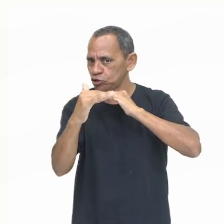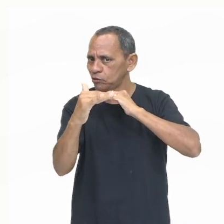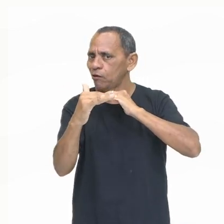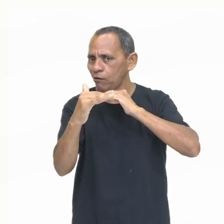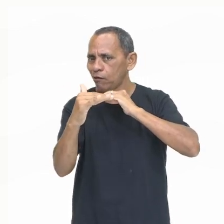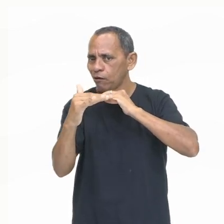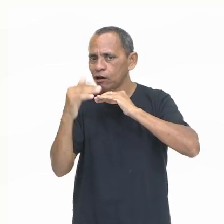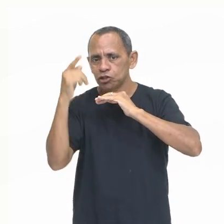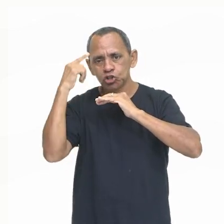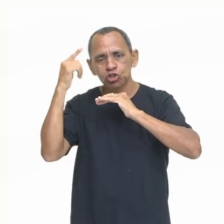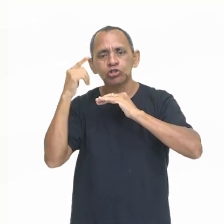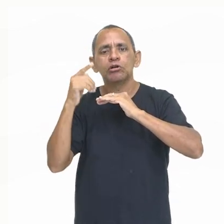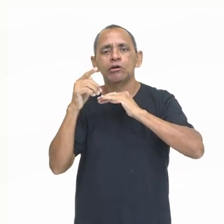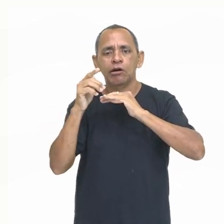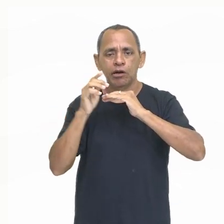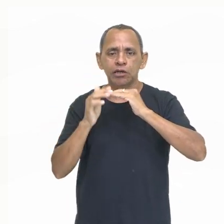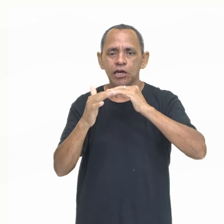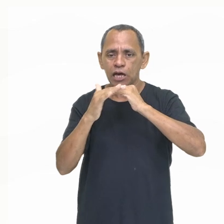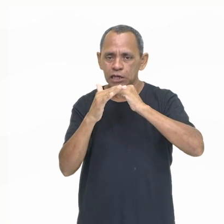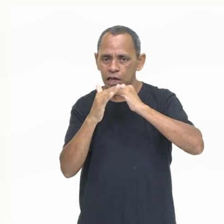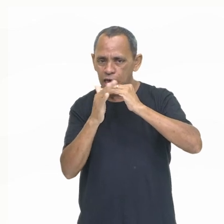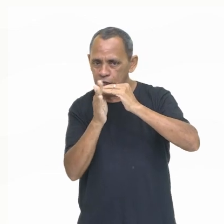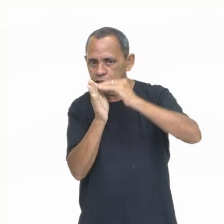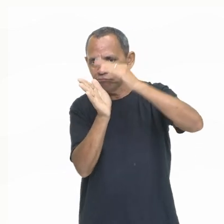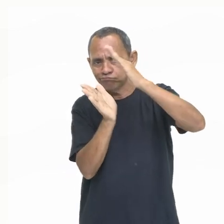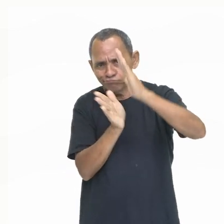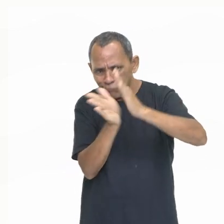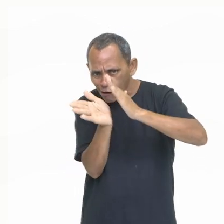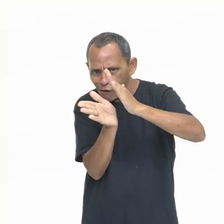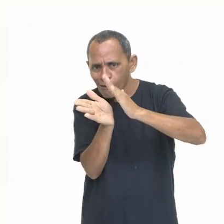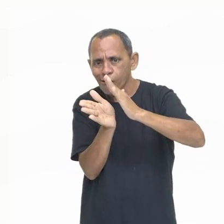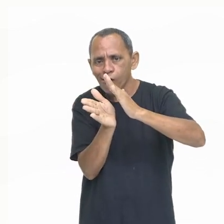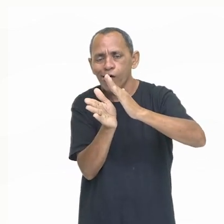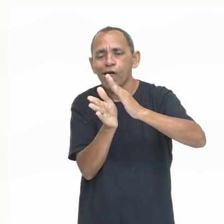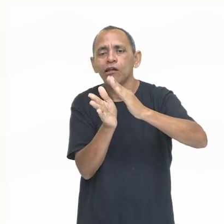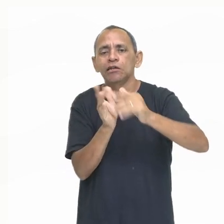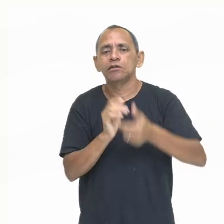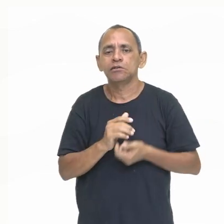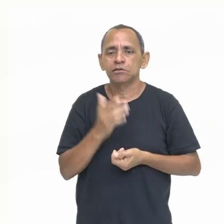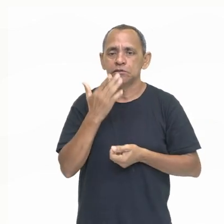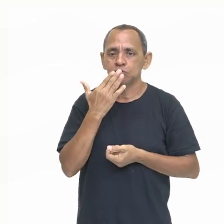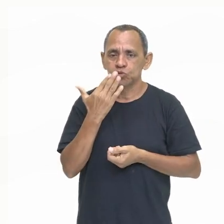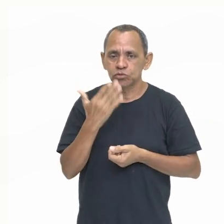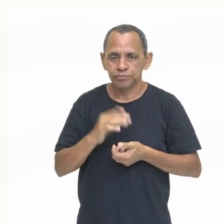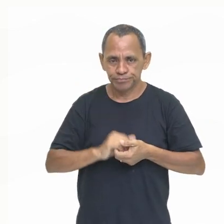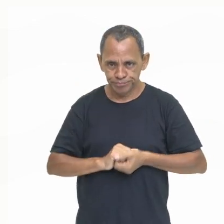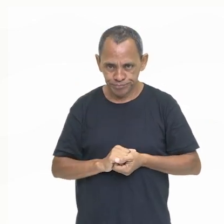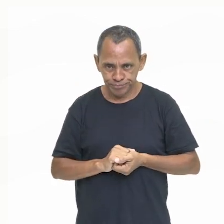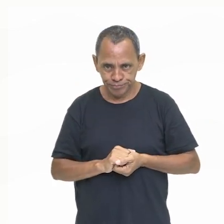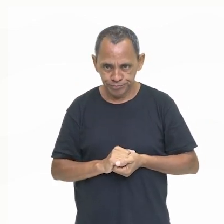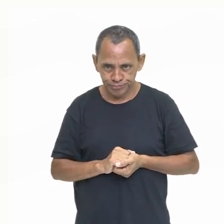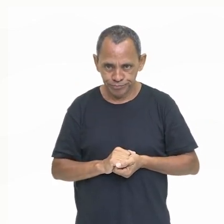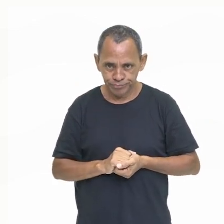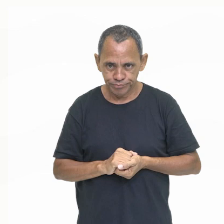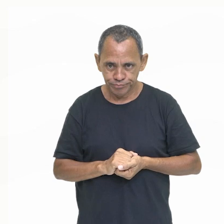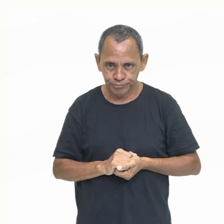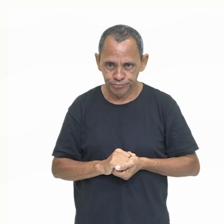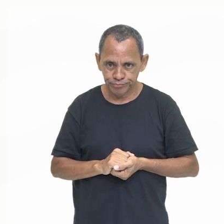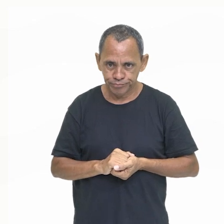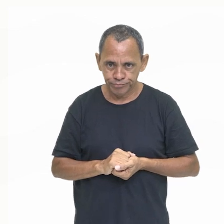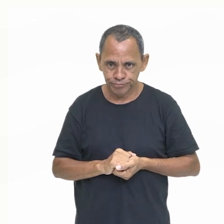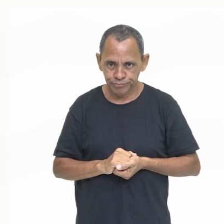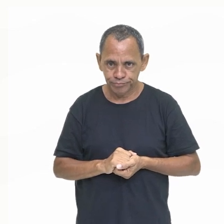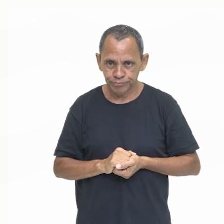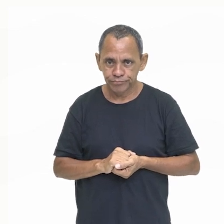dá a ideia de uma reta paralela ao eixo x, certo? Então ela decresce justamente aqui, ó. Nesse intervalo essa função é decrescente. Quer dizer,